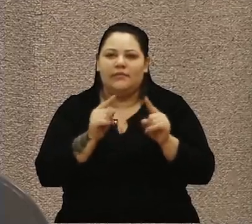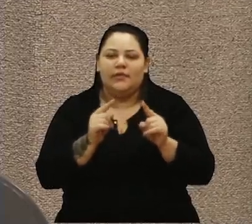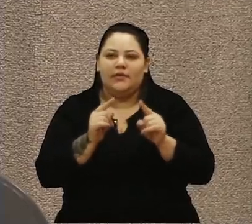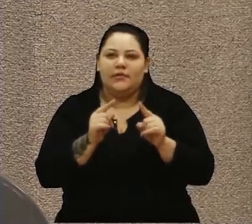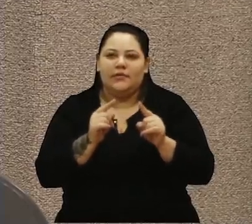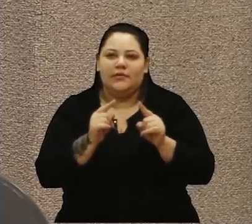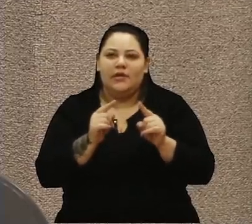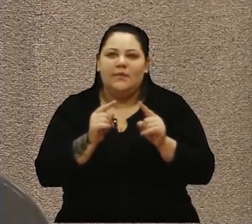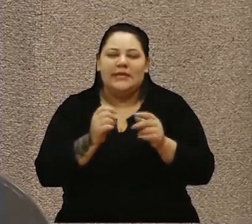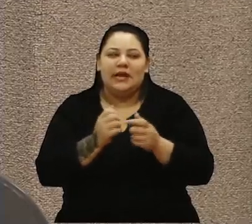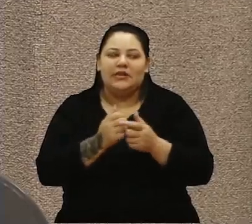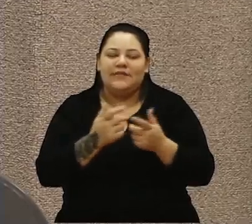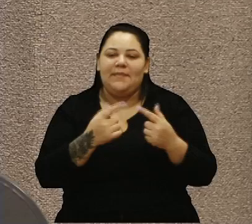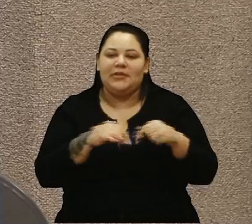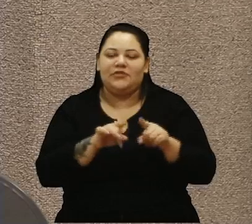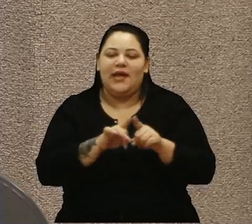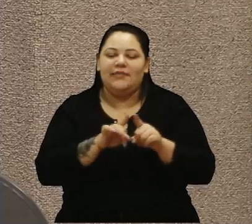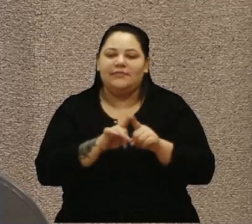meu caro presidente,